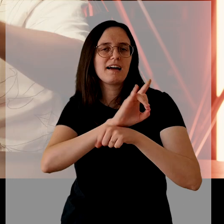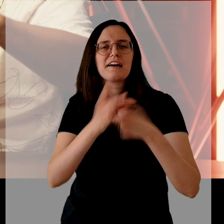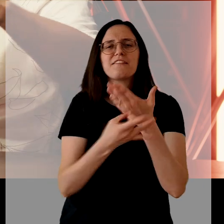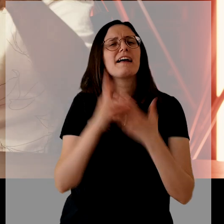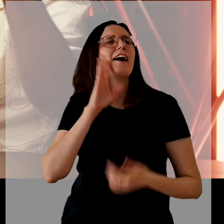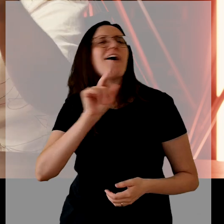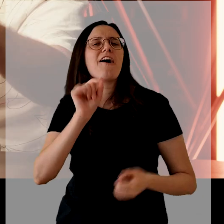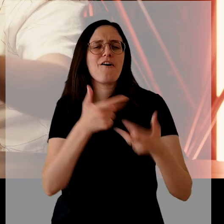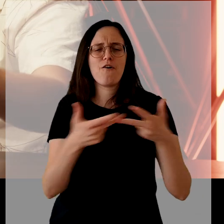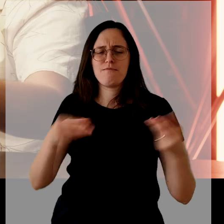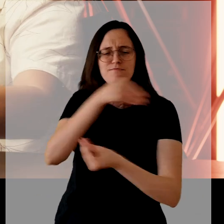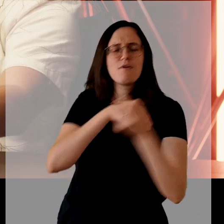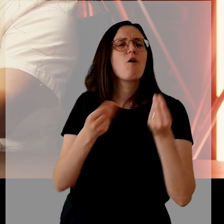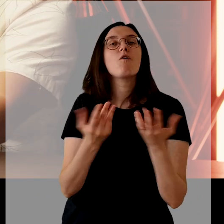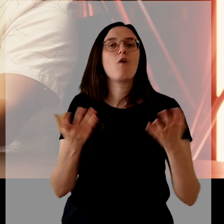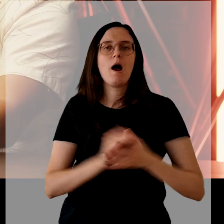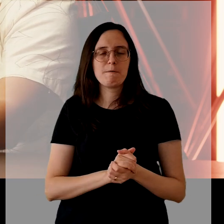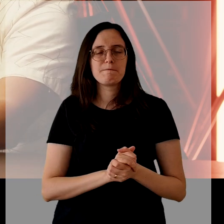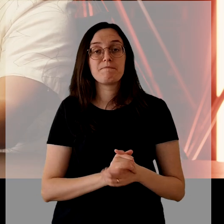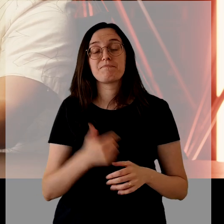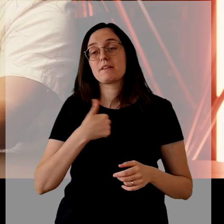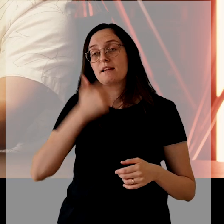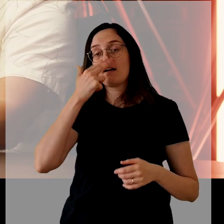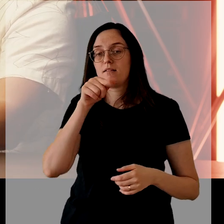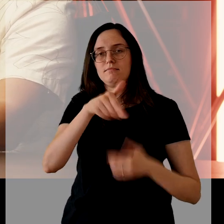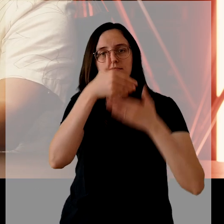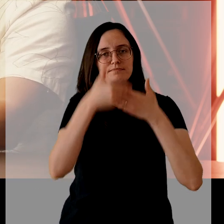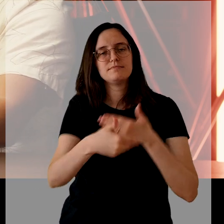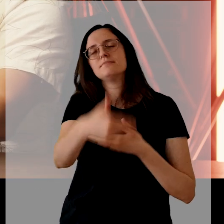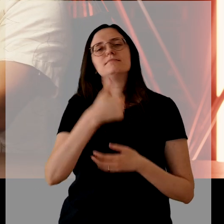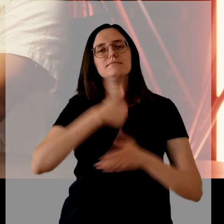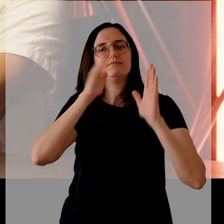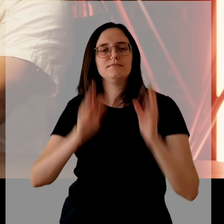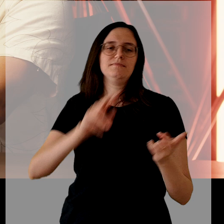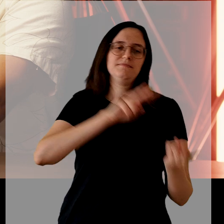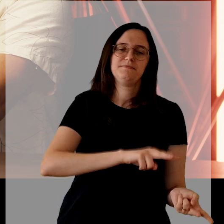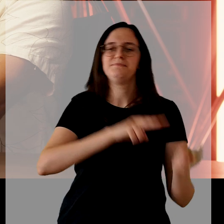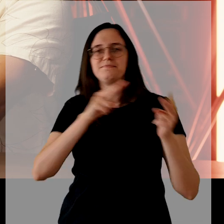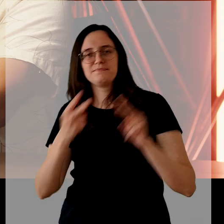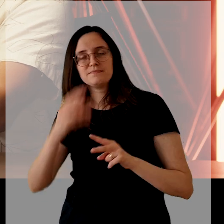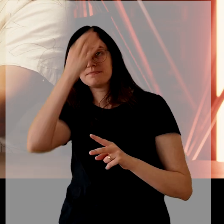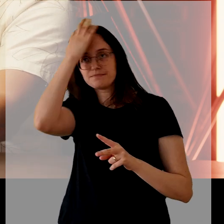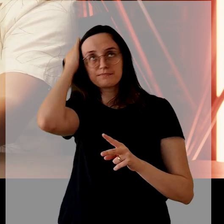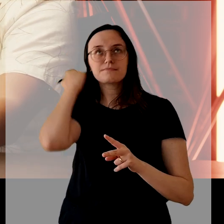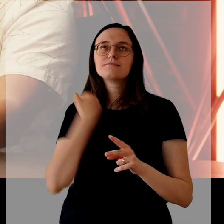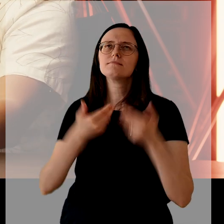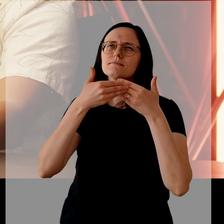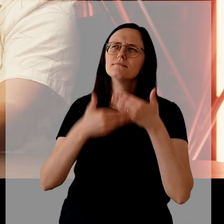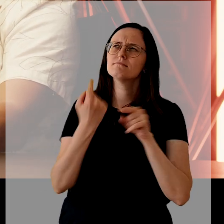da ficção, como que essas coisas se misturam. E eu acho que dali para frente eu fui fazendo uma passagem até que a partir